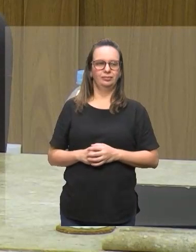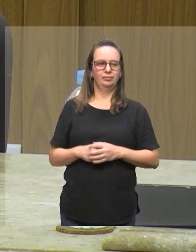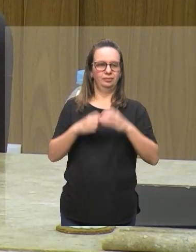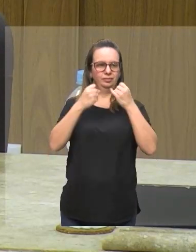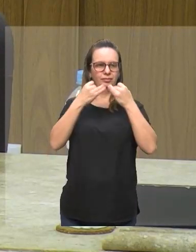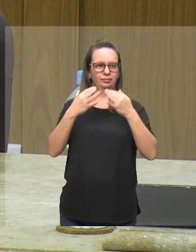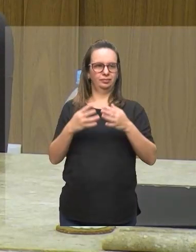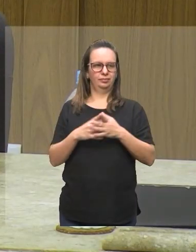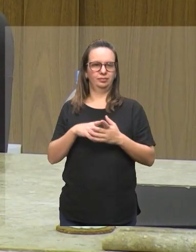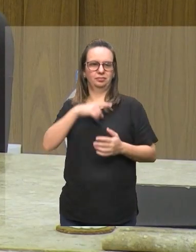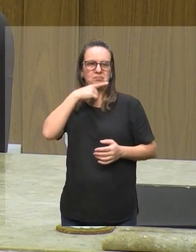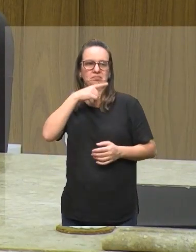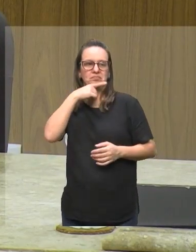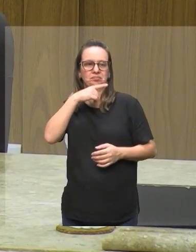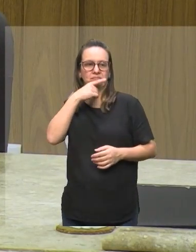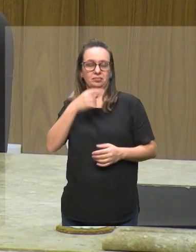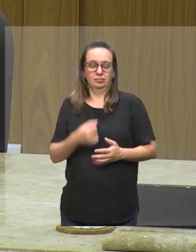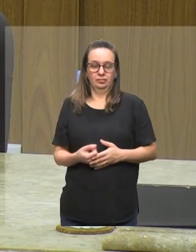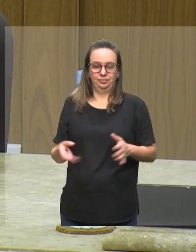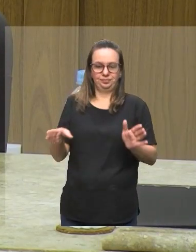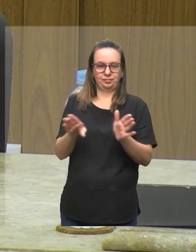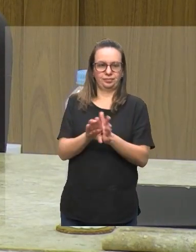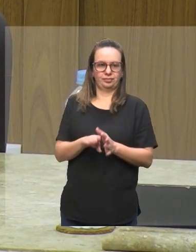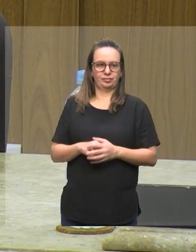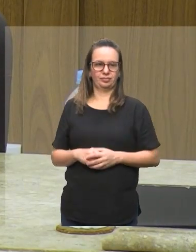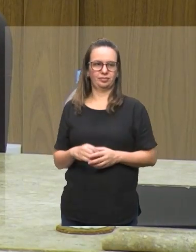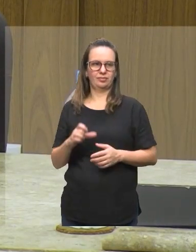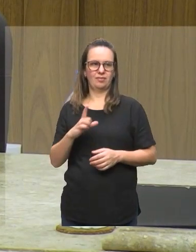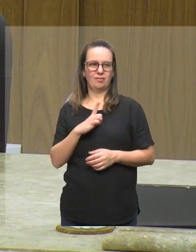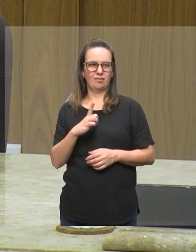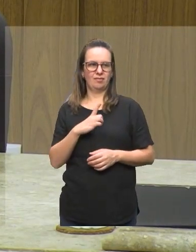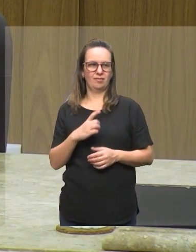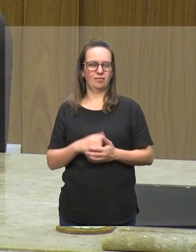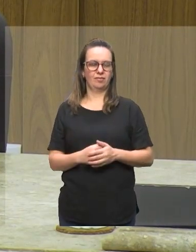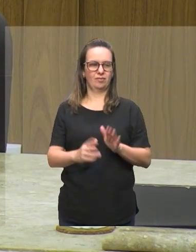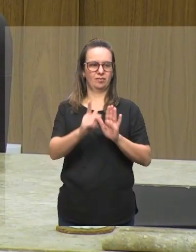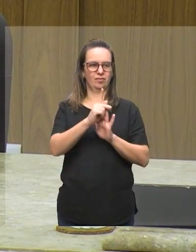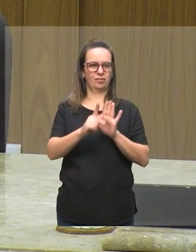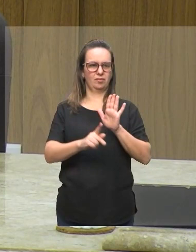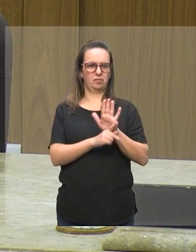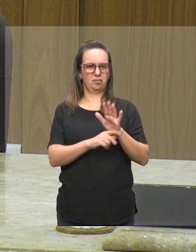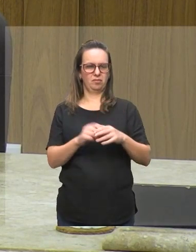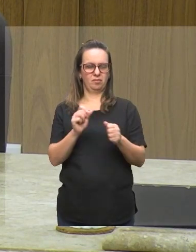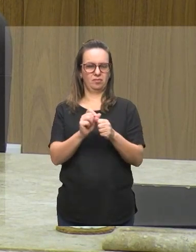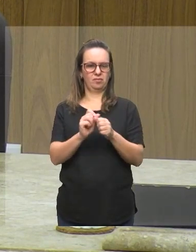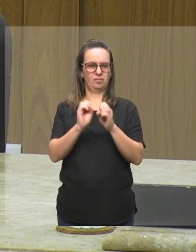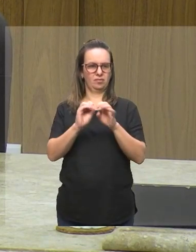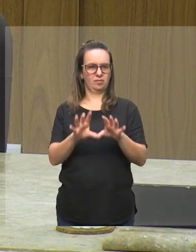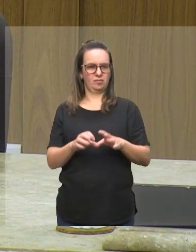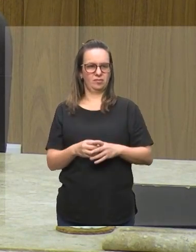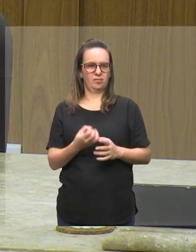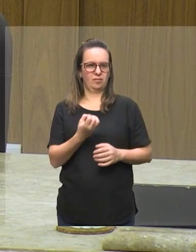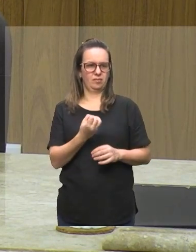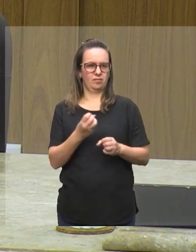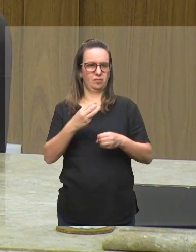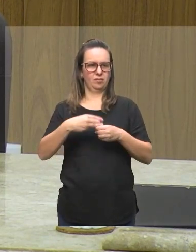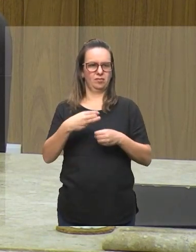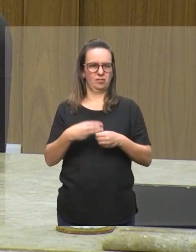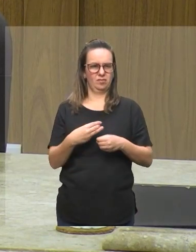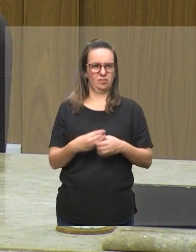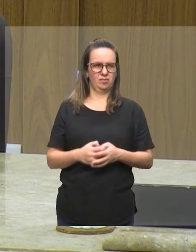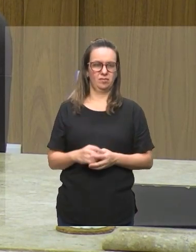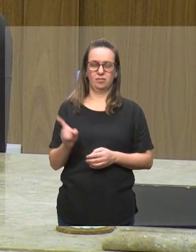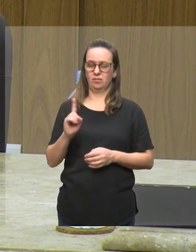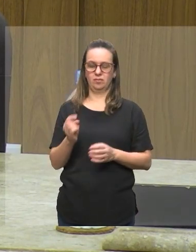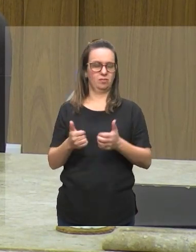de saúde há um projeto tramitando aqui para criação da Guarda Municipal e salvo o melhor juízo não tá contemplado na